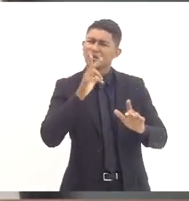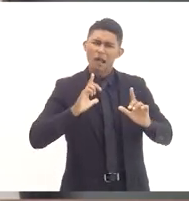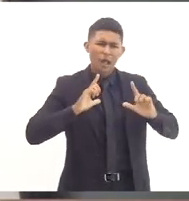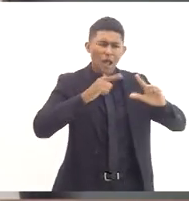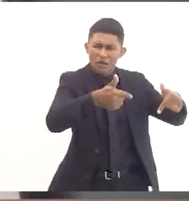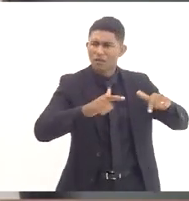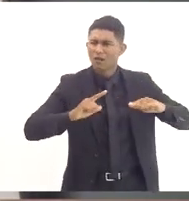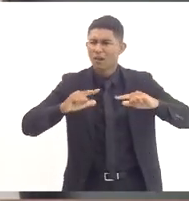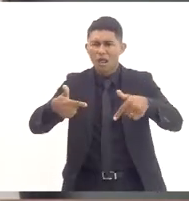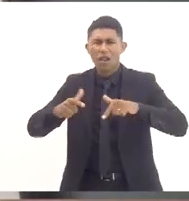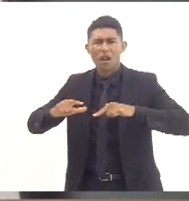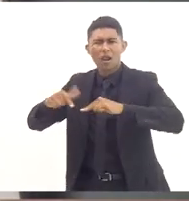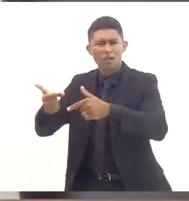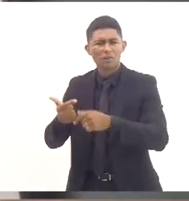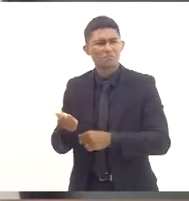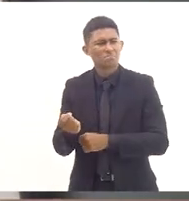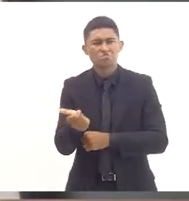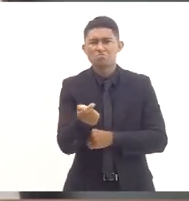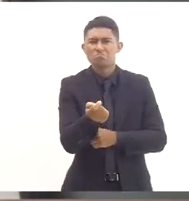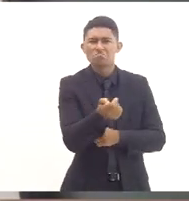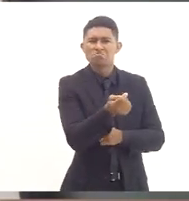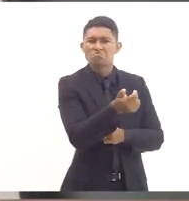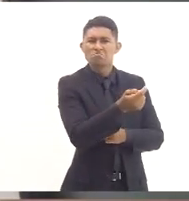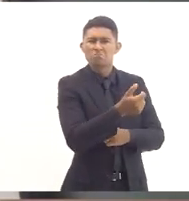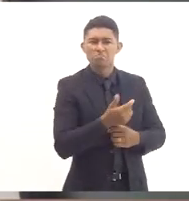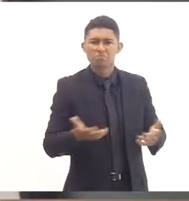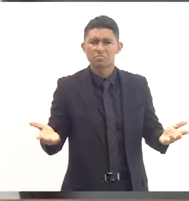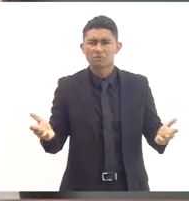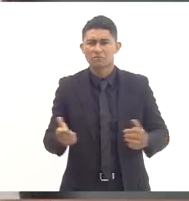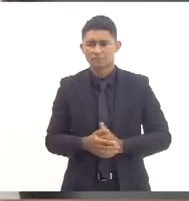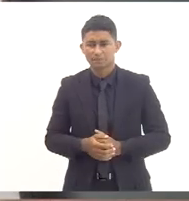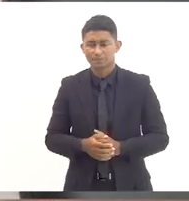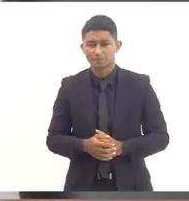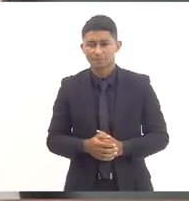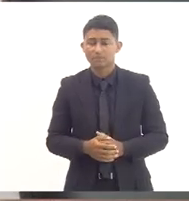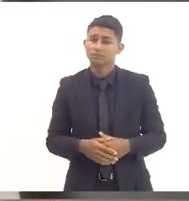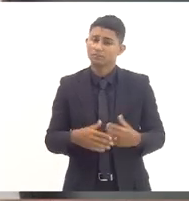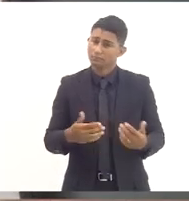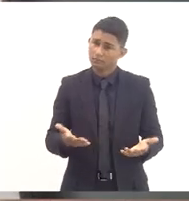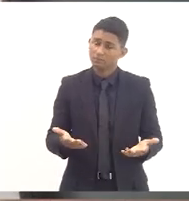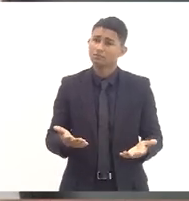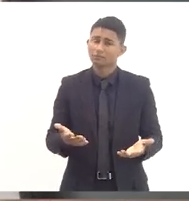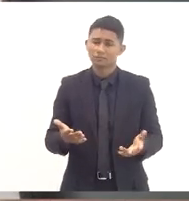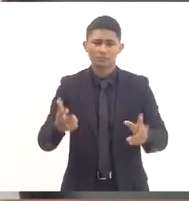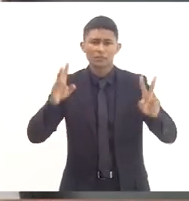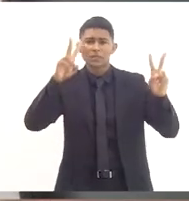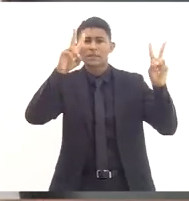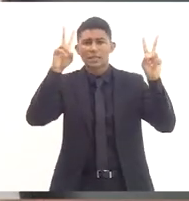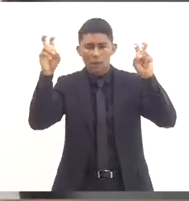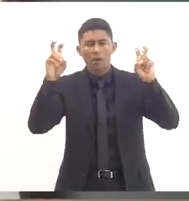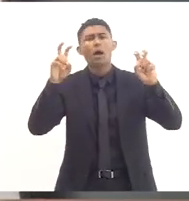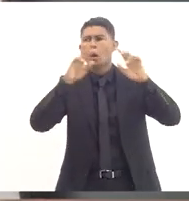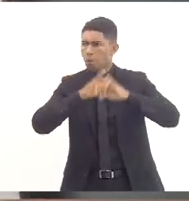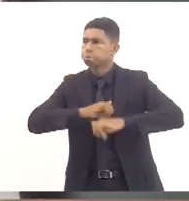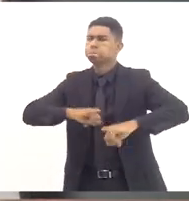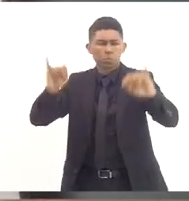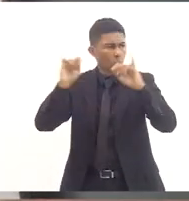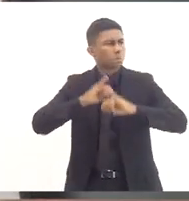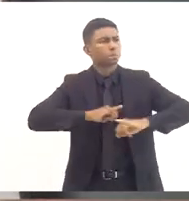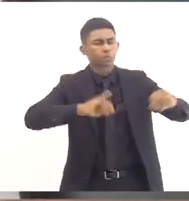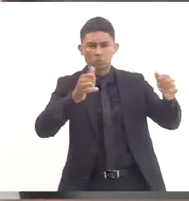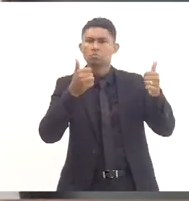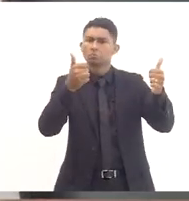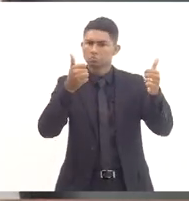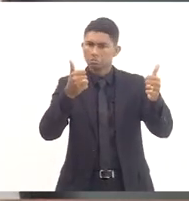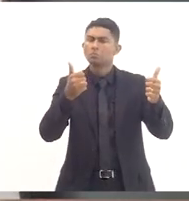acho que na prática foi modificada Eu acho que o tema foi mais divulgado né ele tomou